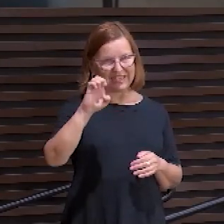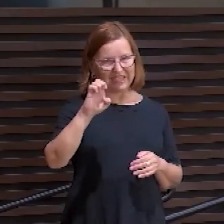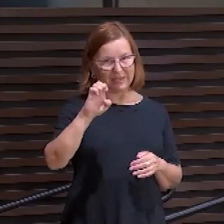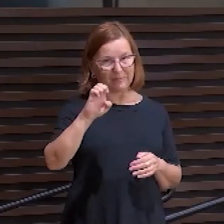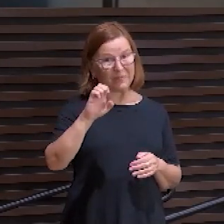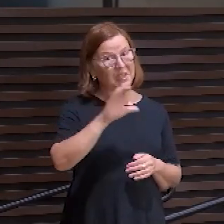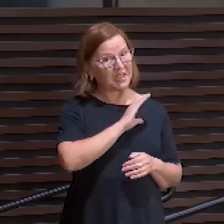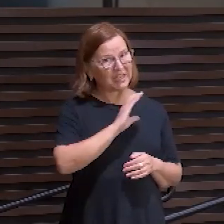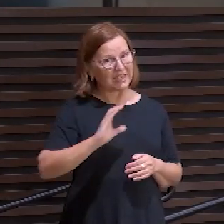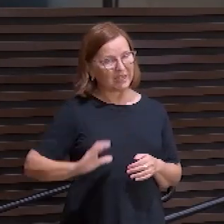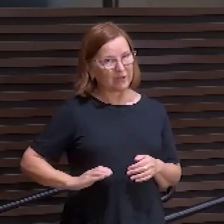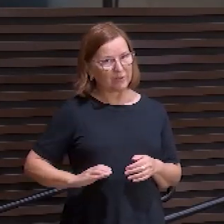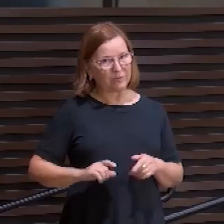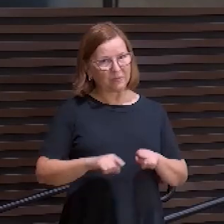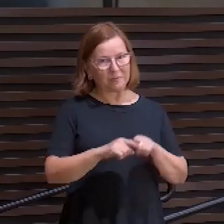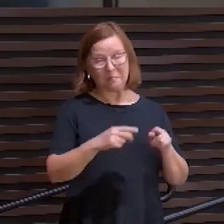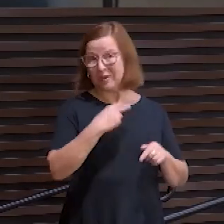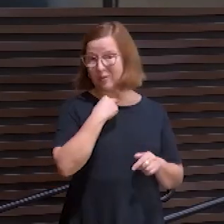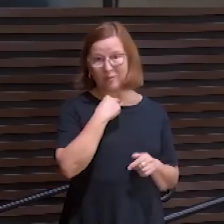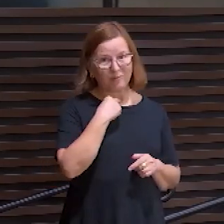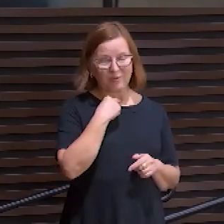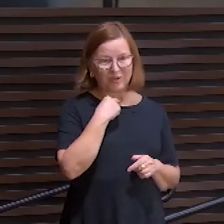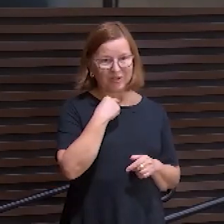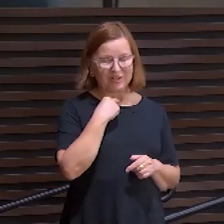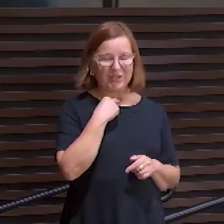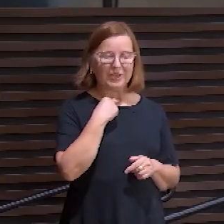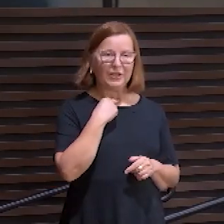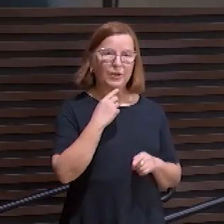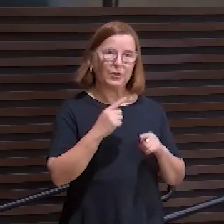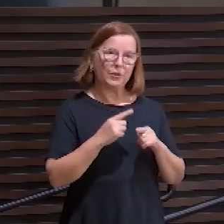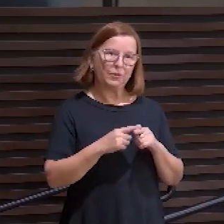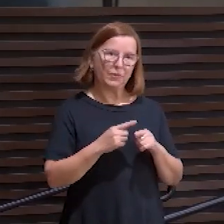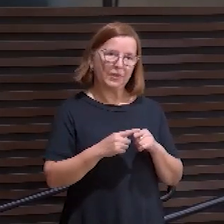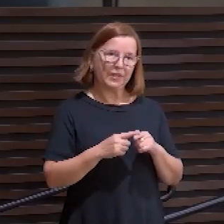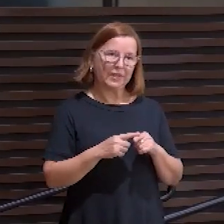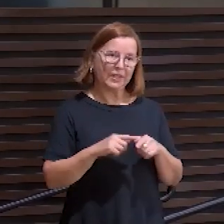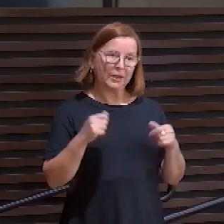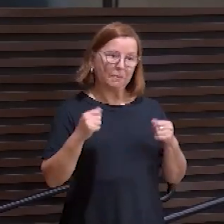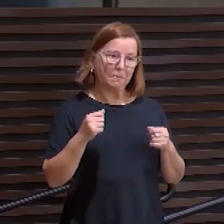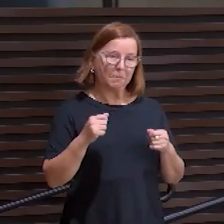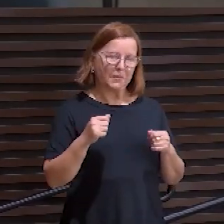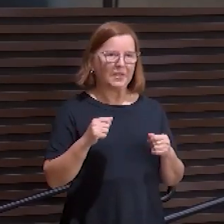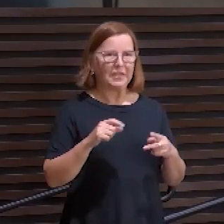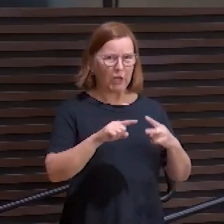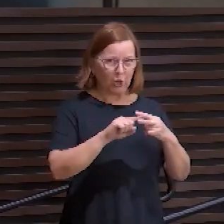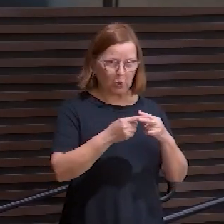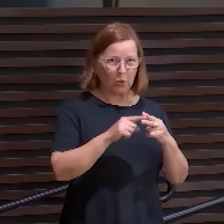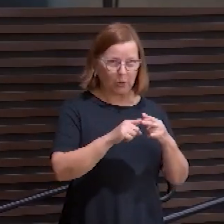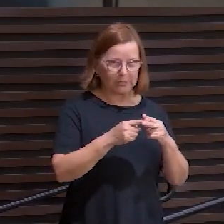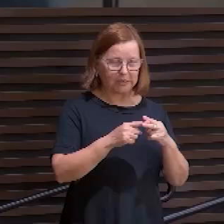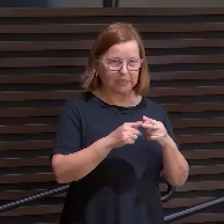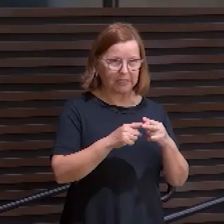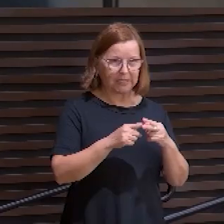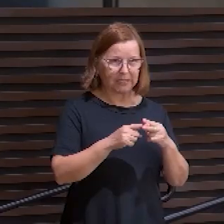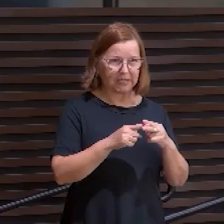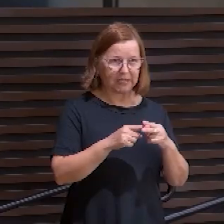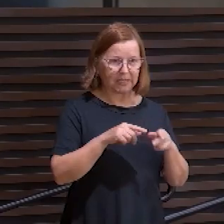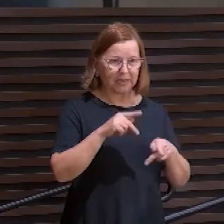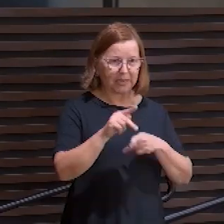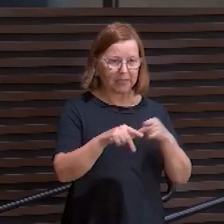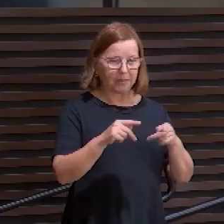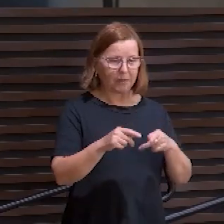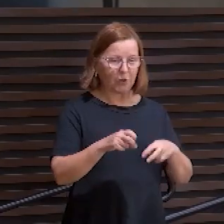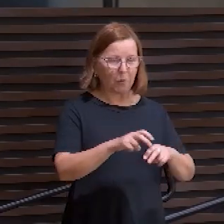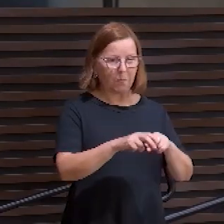ele está sobre a obrigação divina de repreender seus leitores por sua